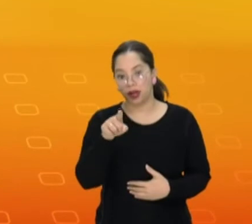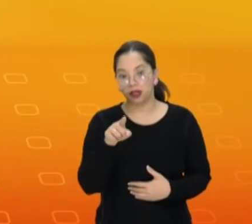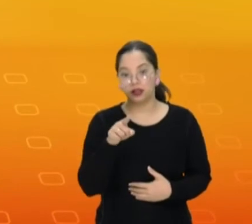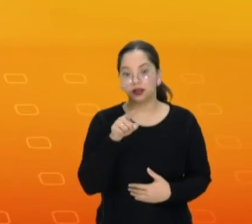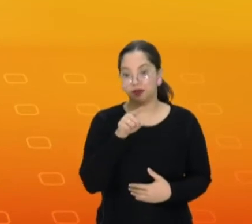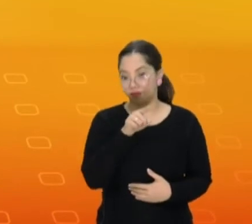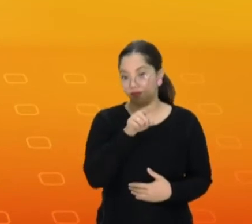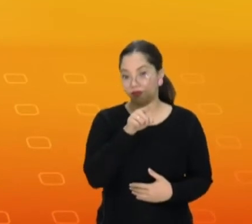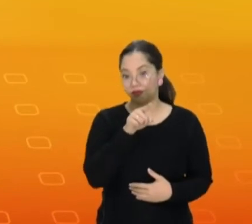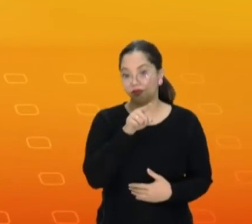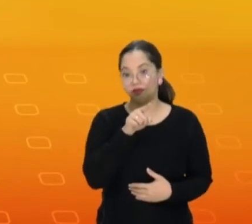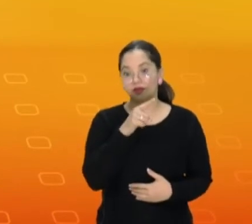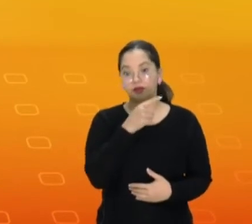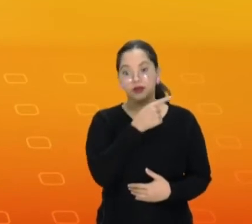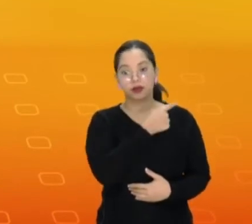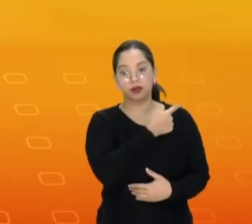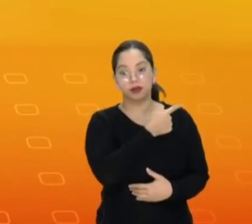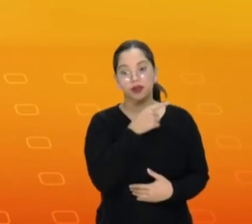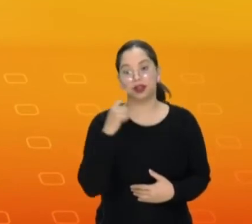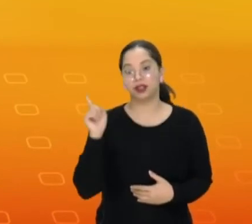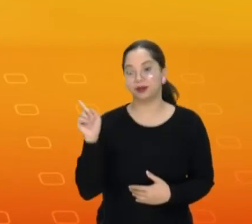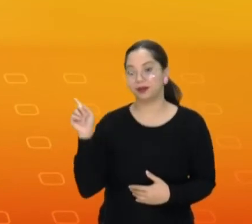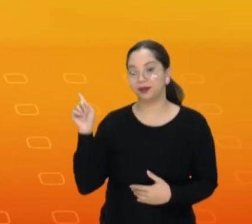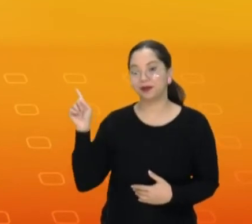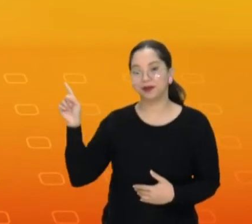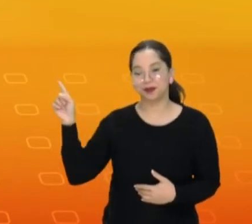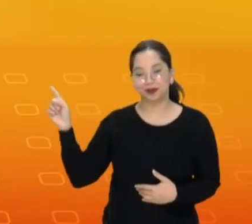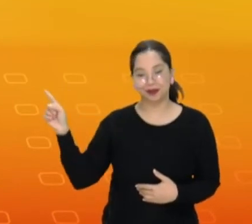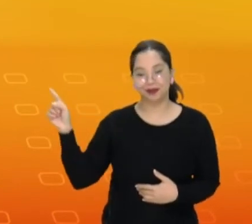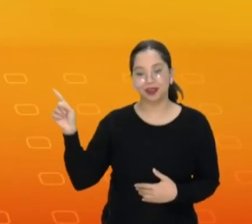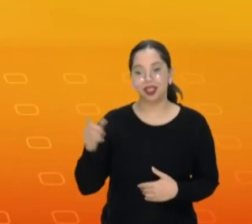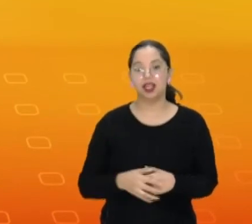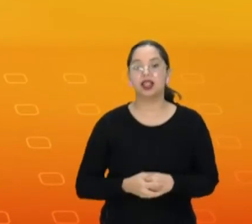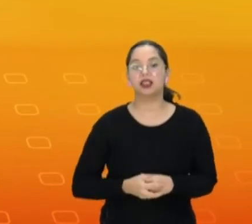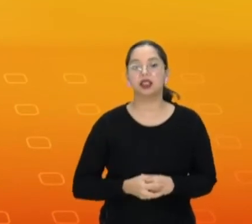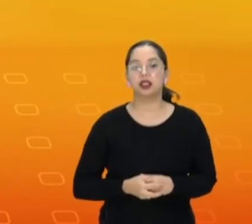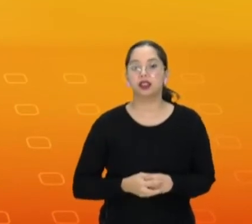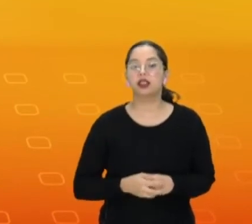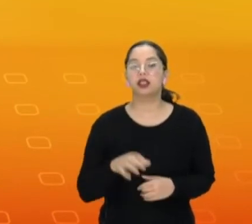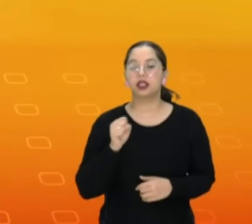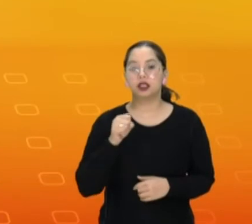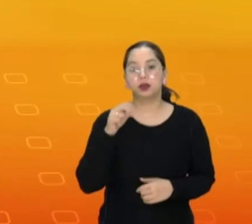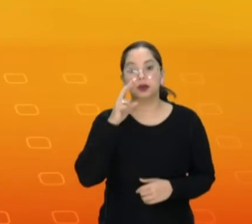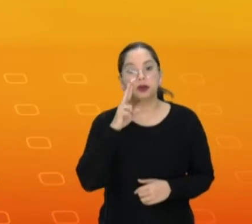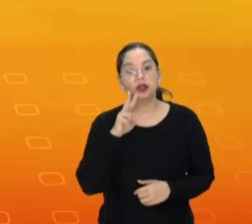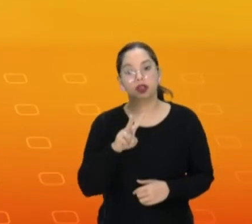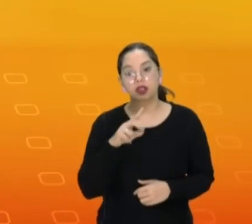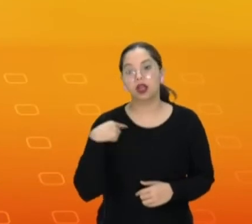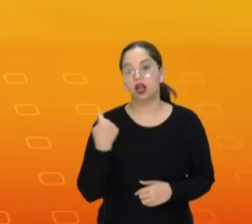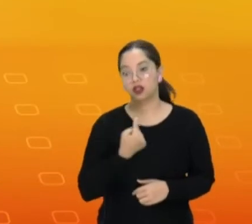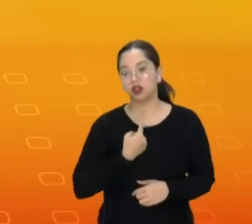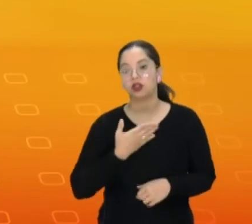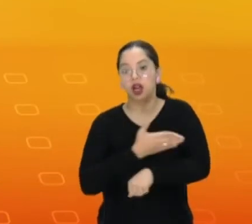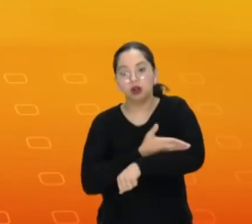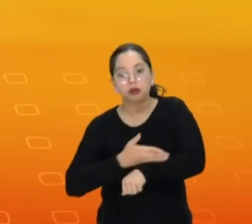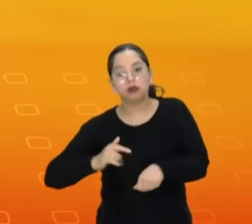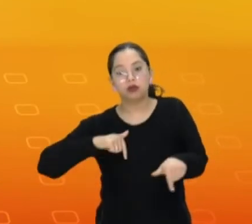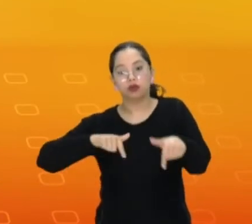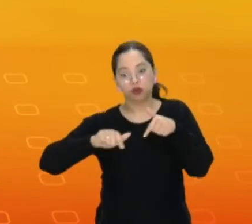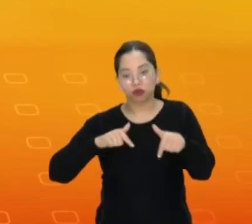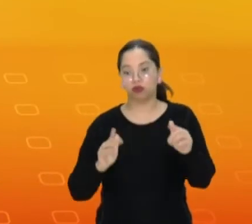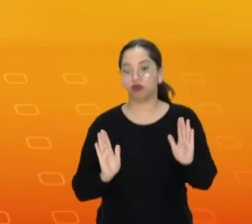pensando nucor OBS nas mesmas datas que nós Engenheiros de TV aí eu tô mal acostumado a trabalhar